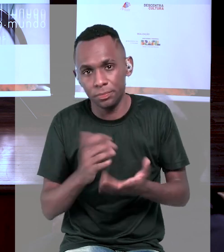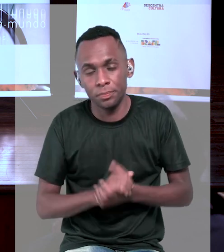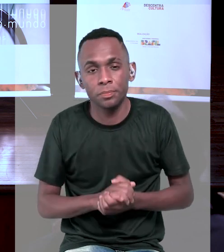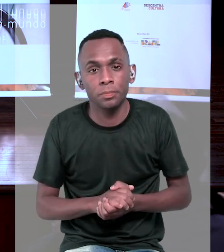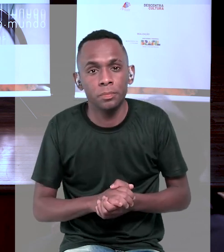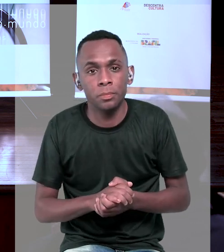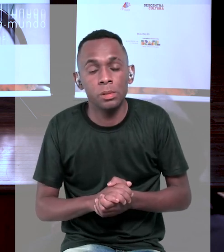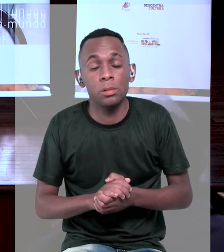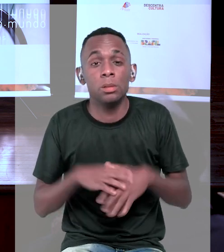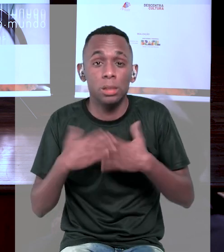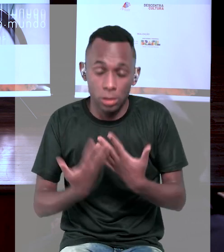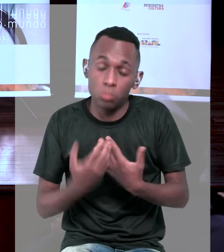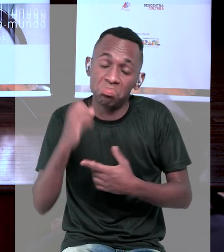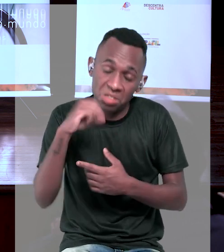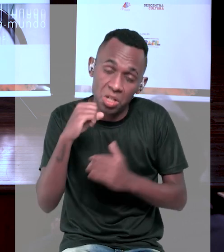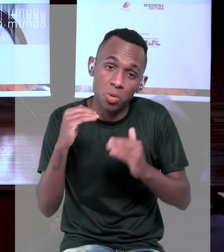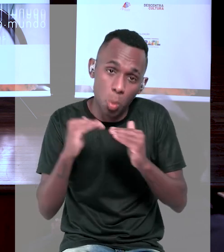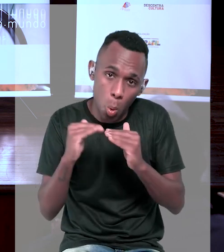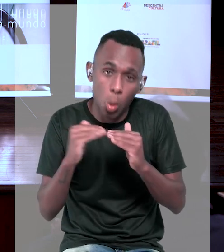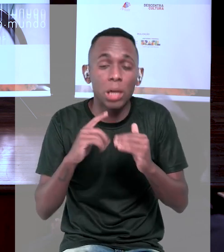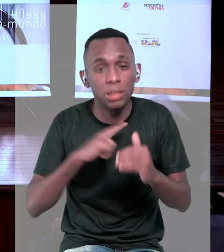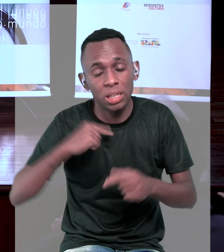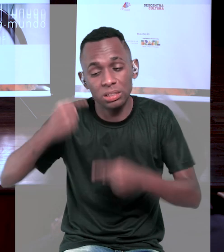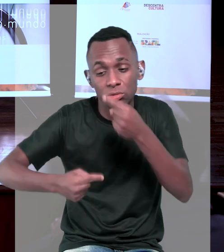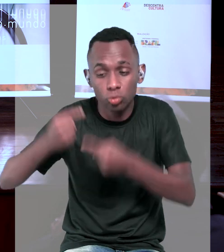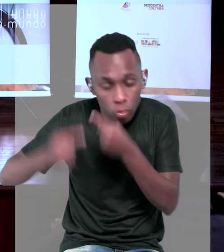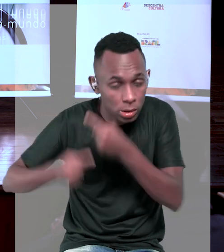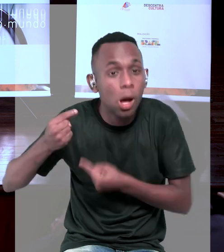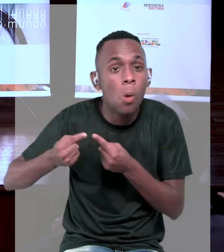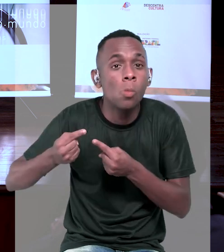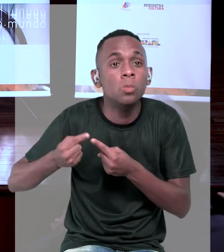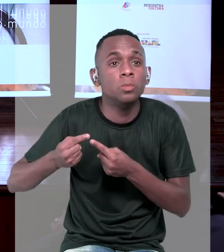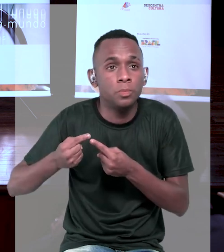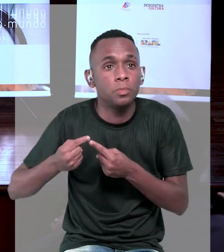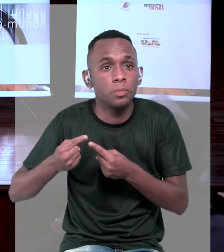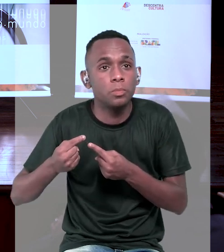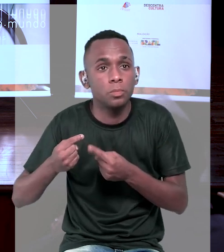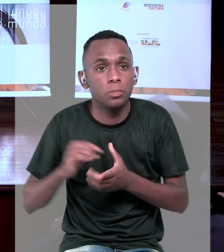sim, existe essa dialética, existe essa...